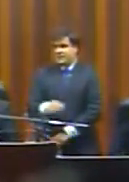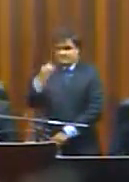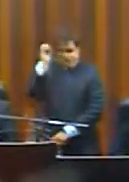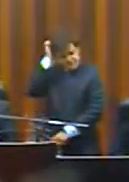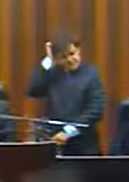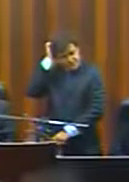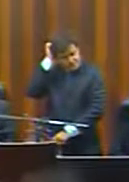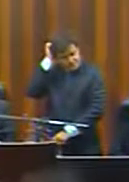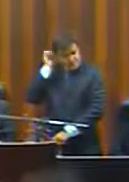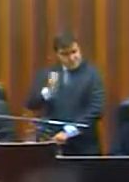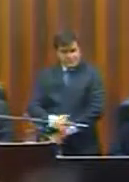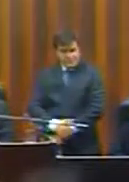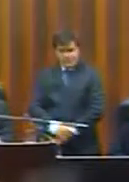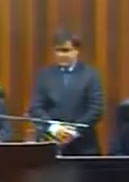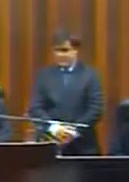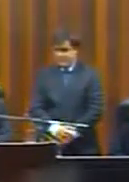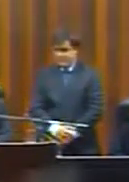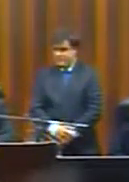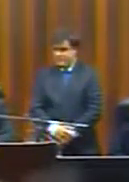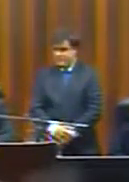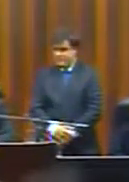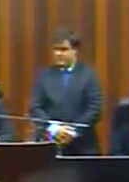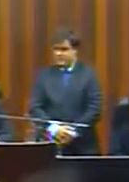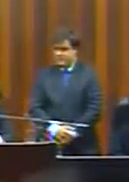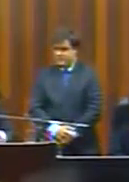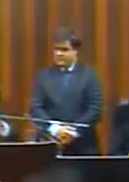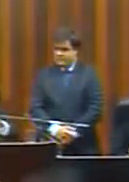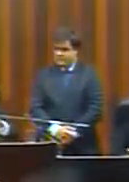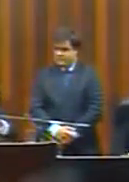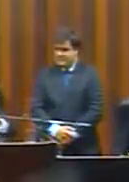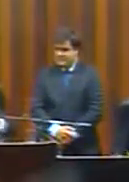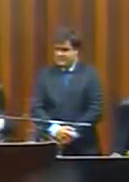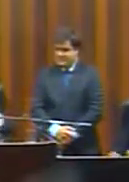honras. Primeiro secretário, por favor, faça as honras, por favor. Obrigado.